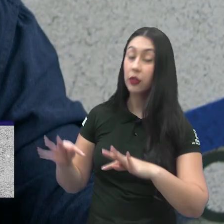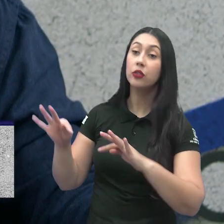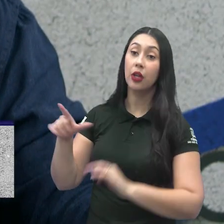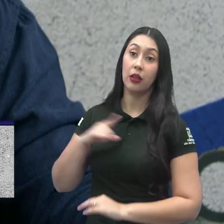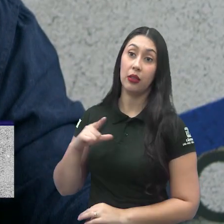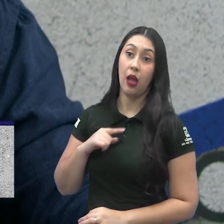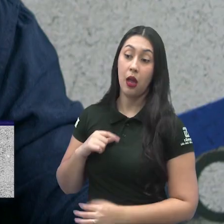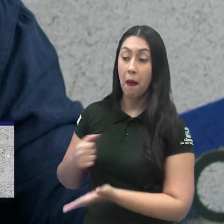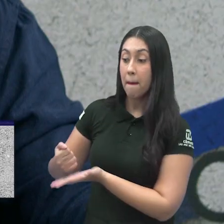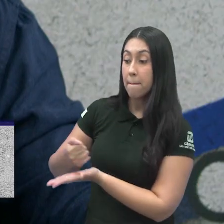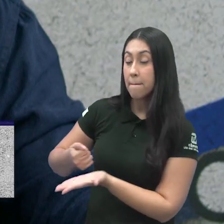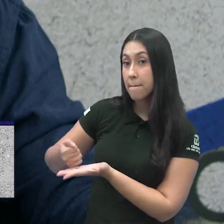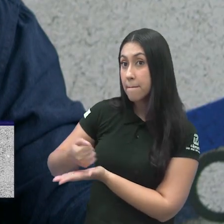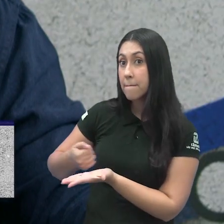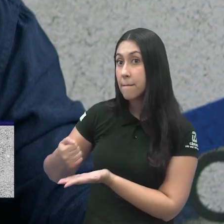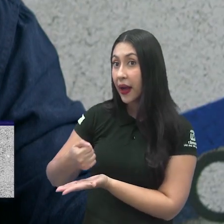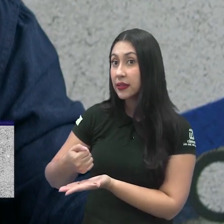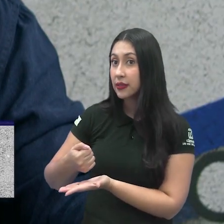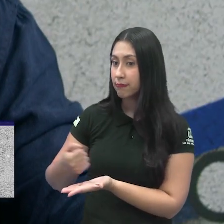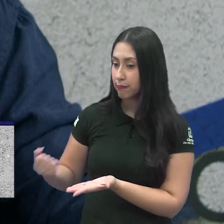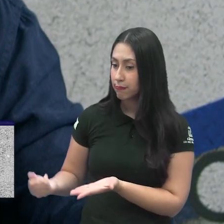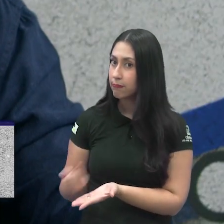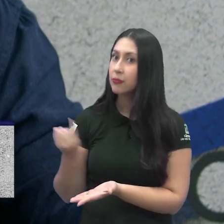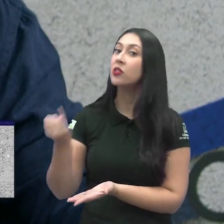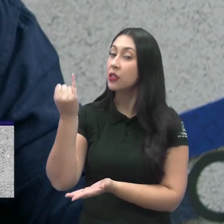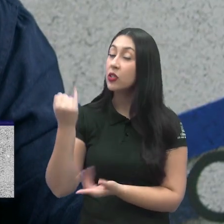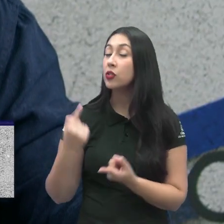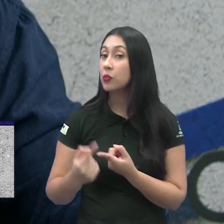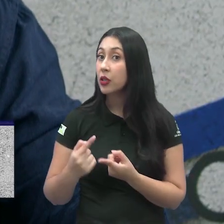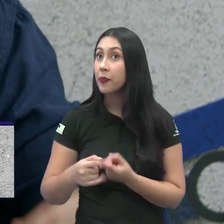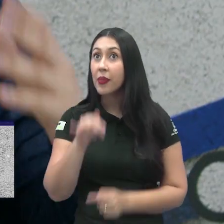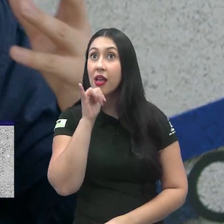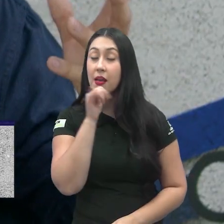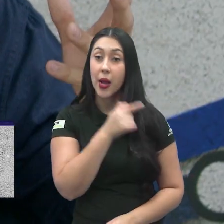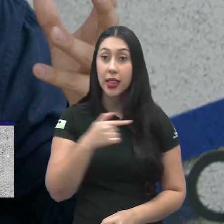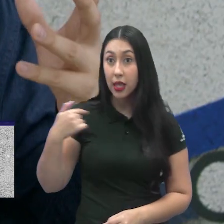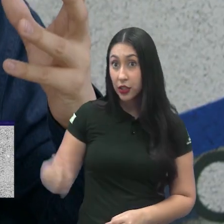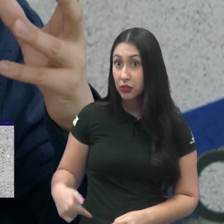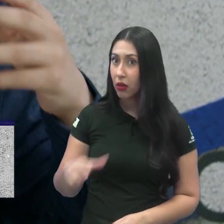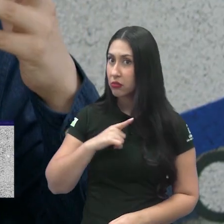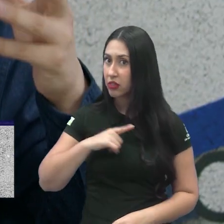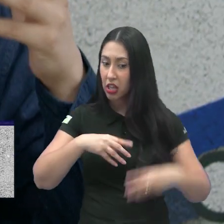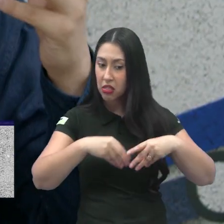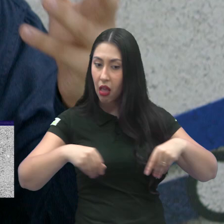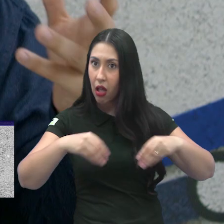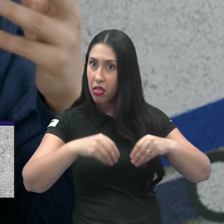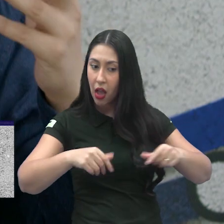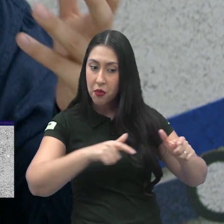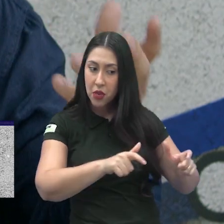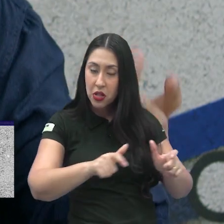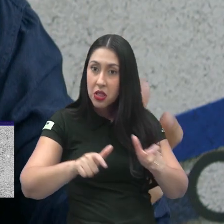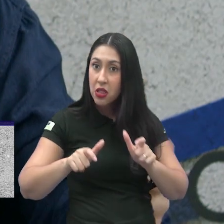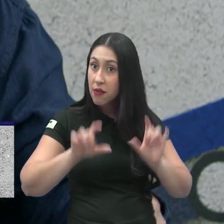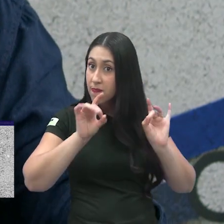tem uma base material por detrás que leva a conflitos geopolíticos muito importantes. Lembrando que a China, por exemplo, é o maior possuidor de terras raras do